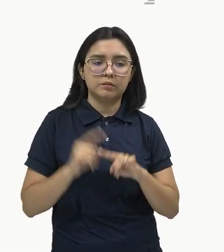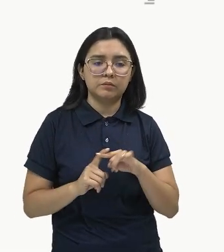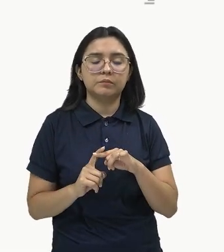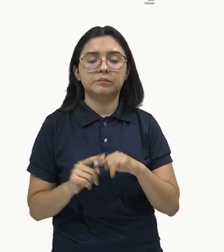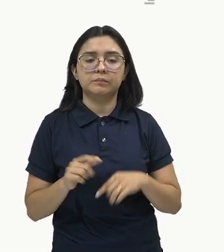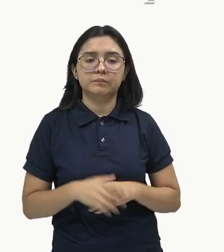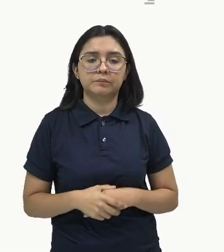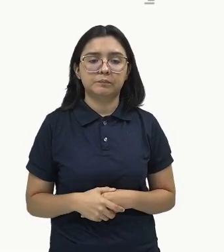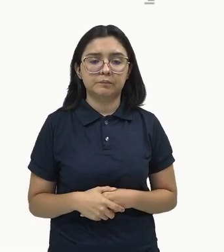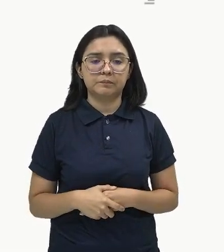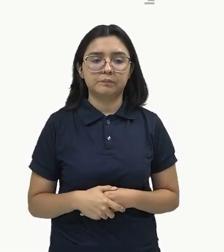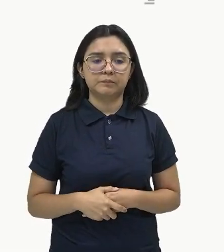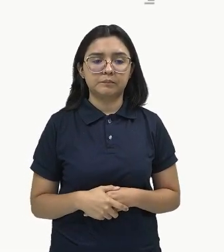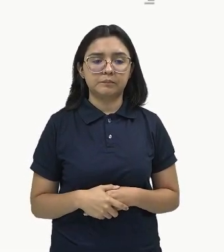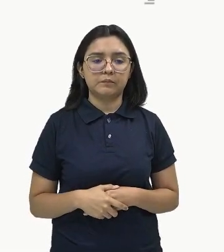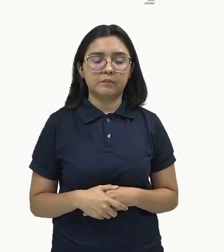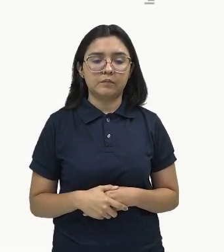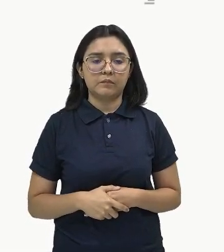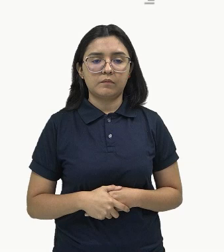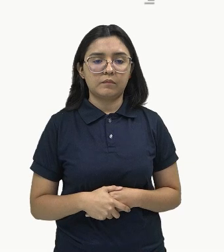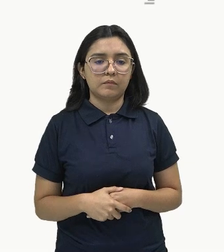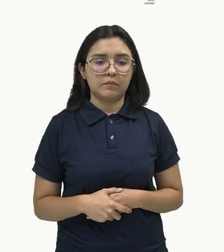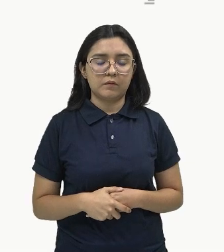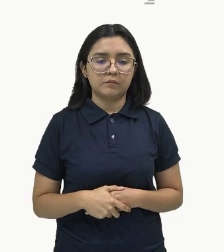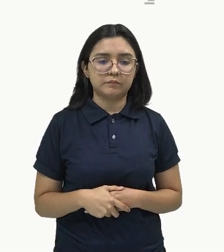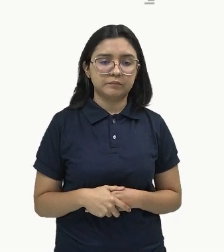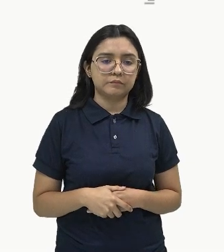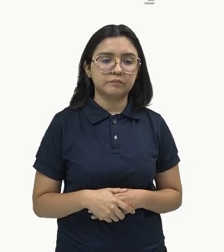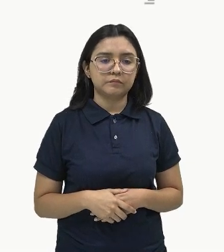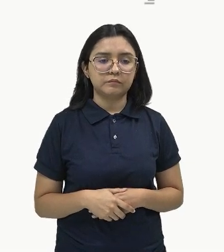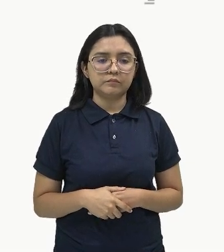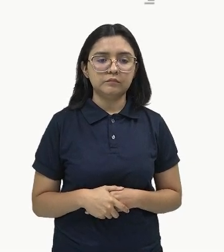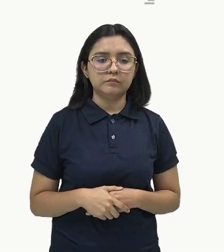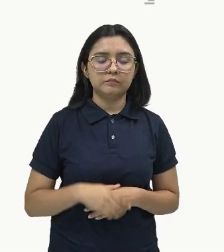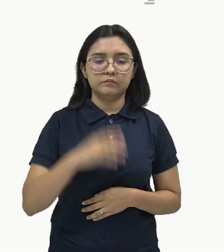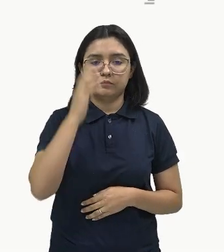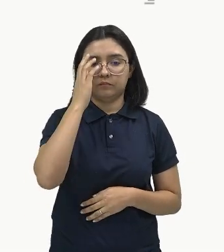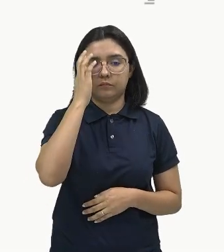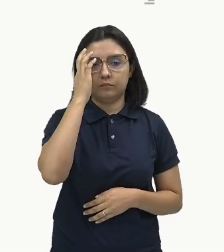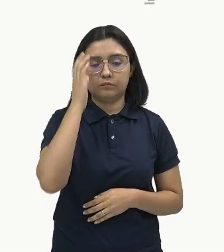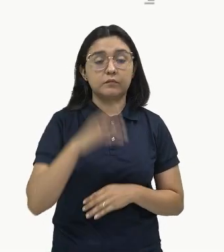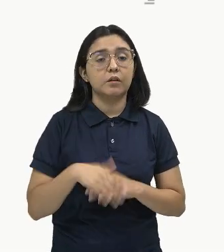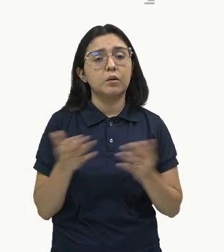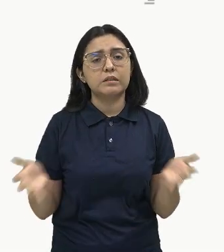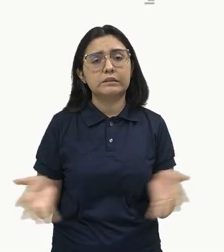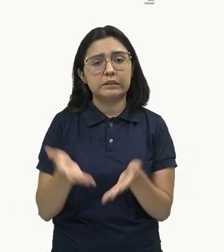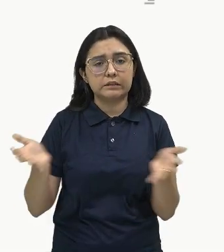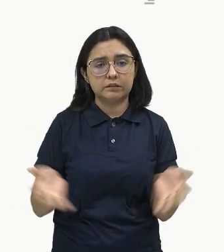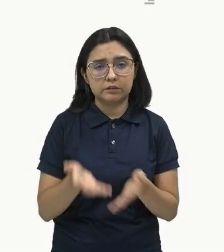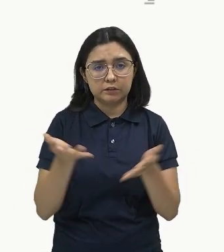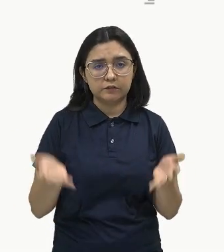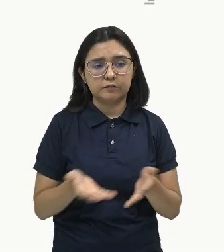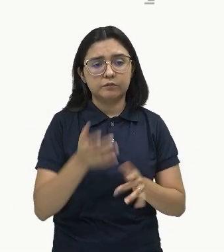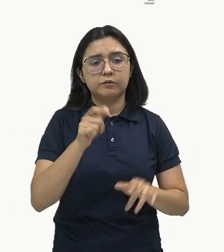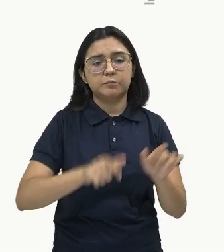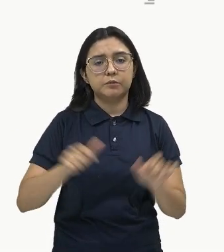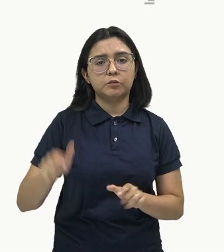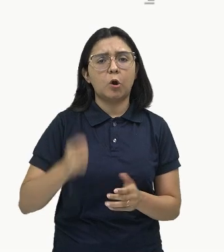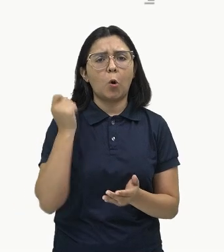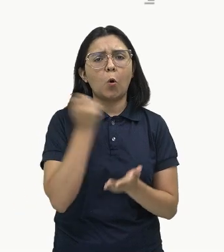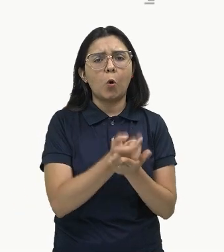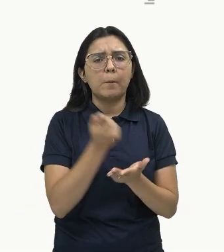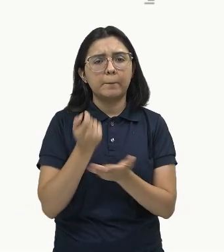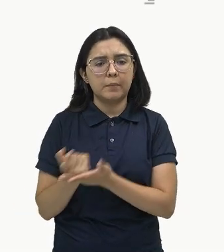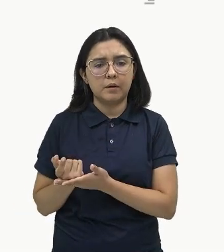their populations to purchase. Então, eles encorajam a população a comprar, certo? A comprar